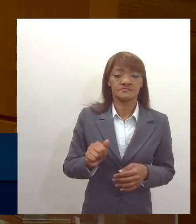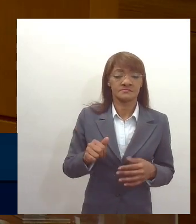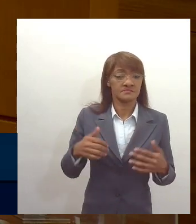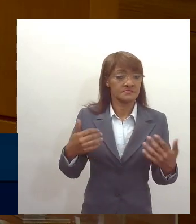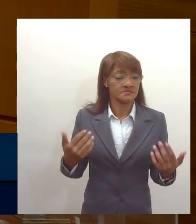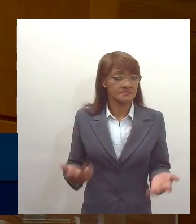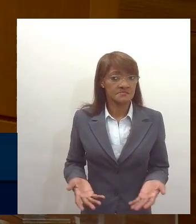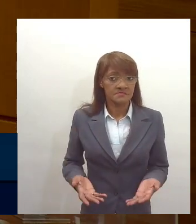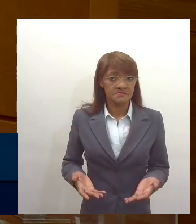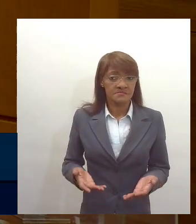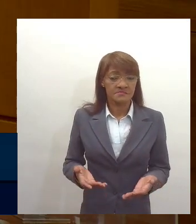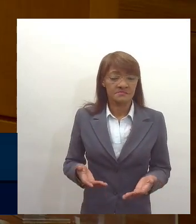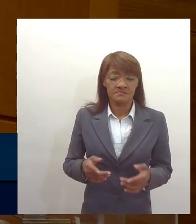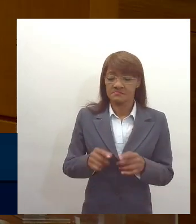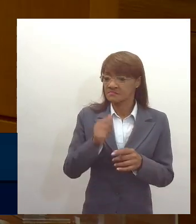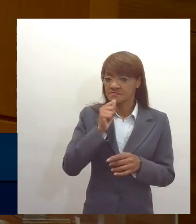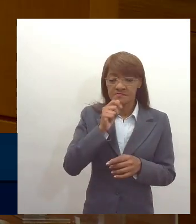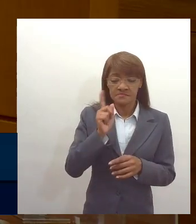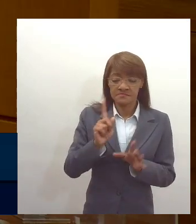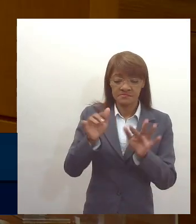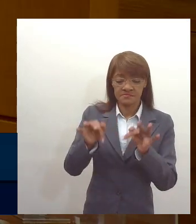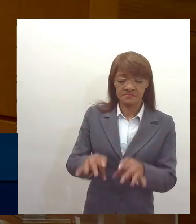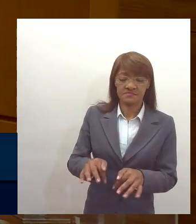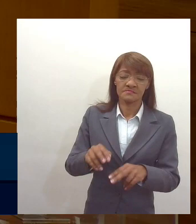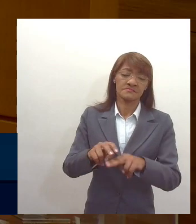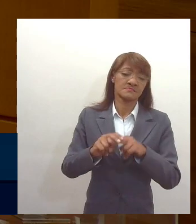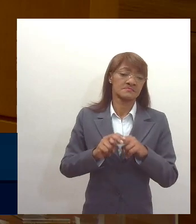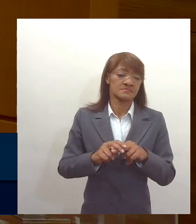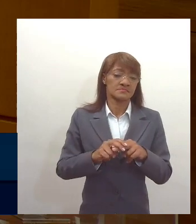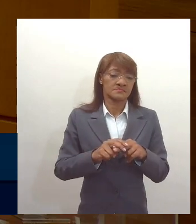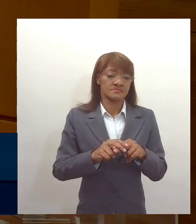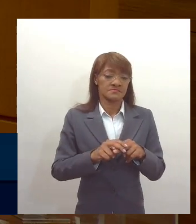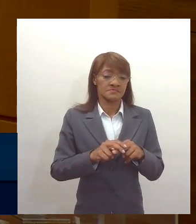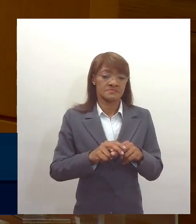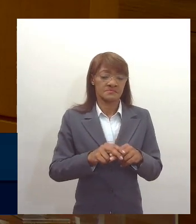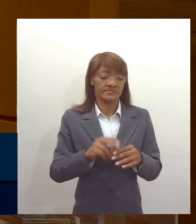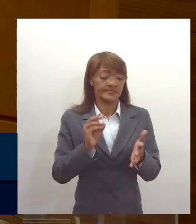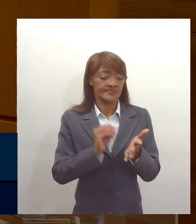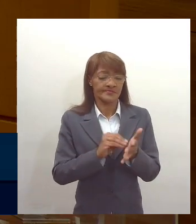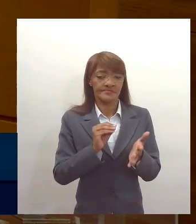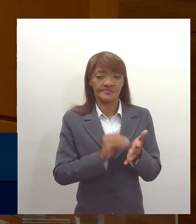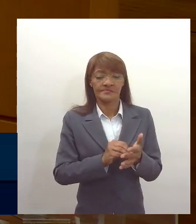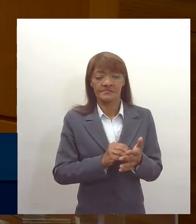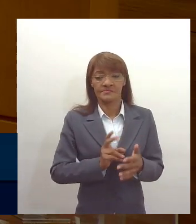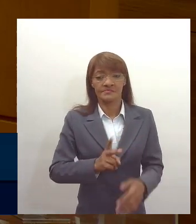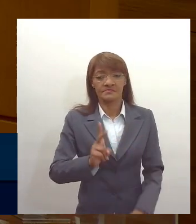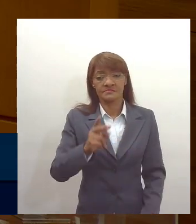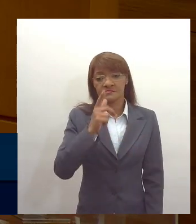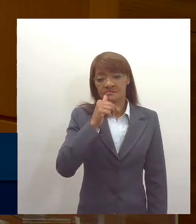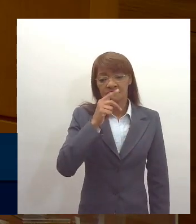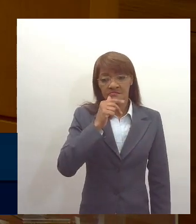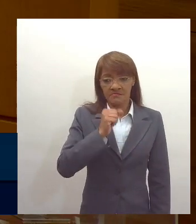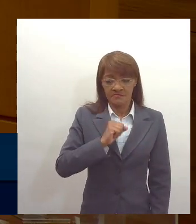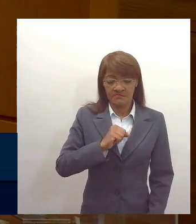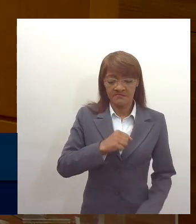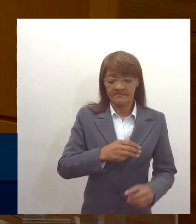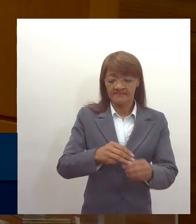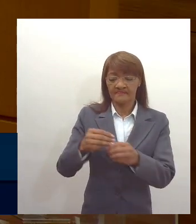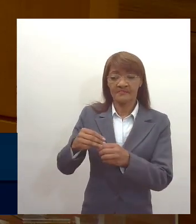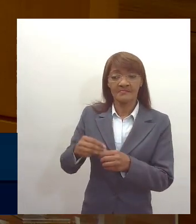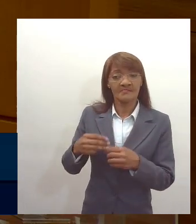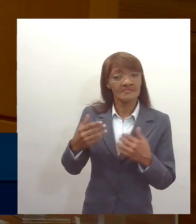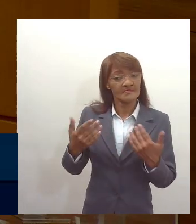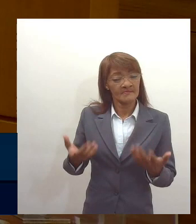água não chega com melhor qualidade nesses municípios citados. Então, faço aqui mais uma vez